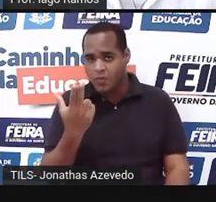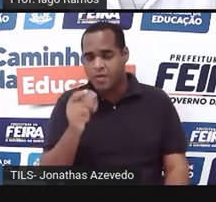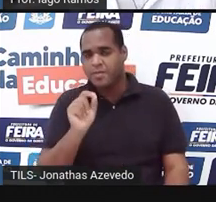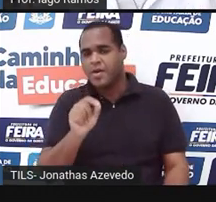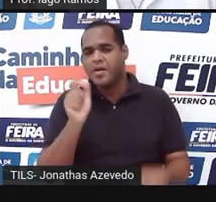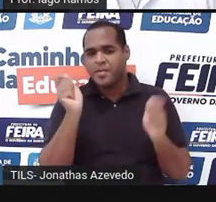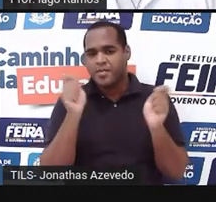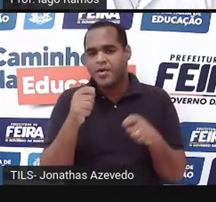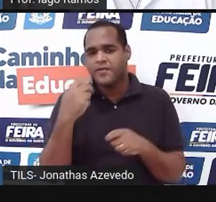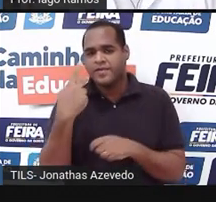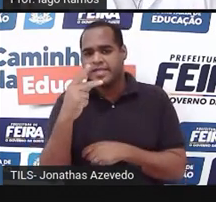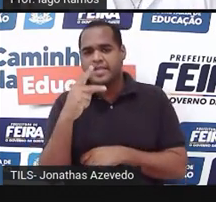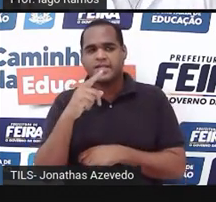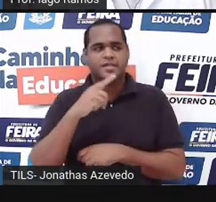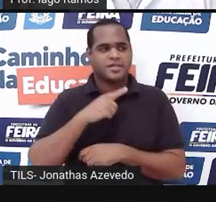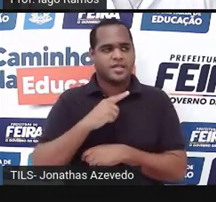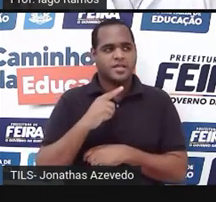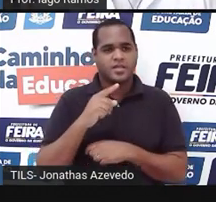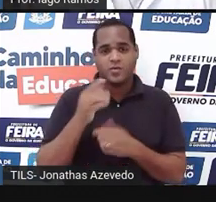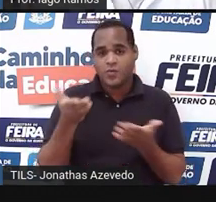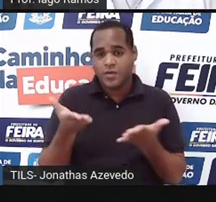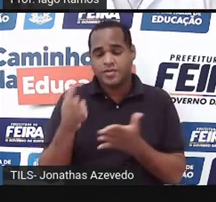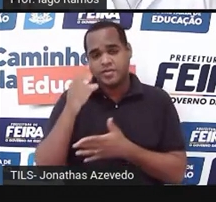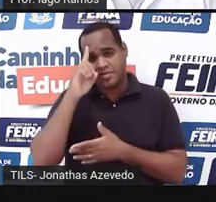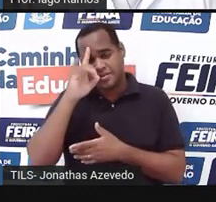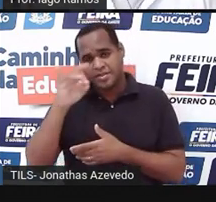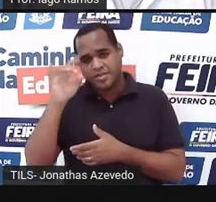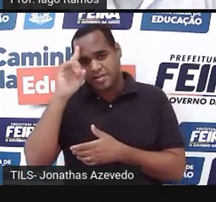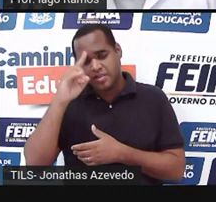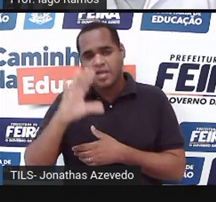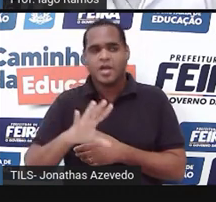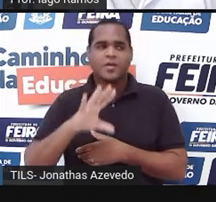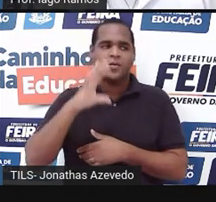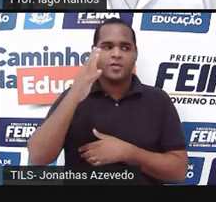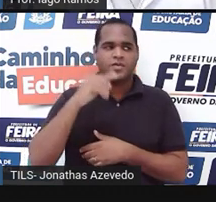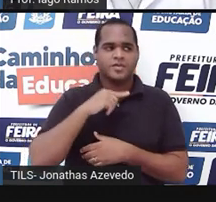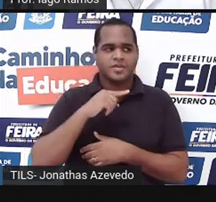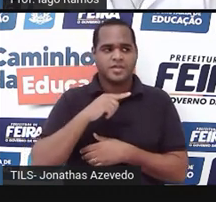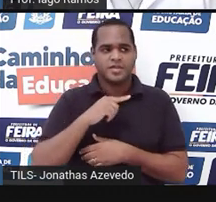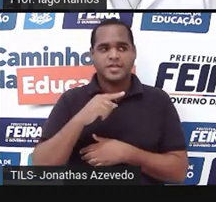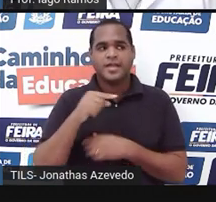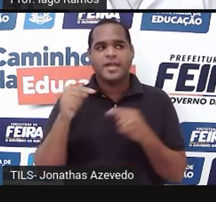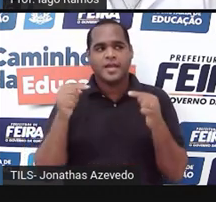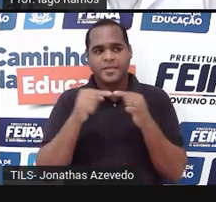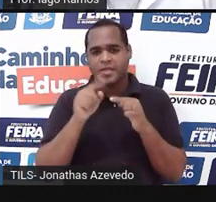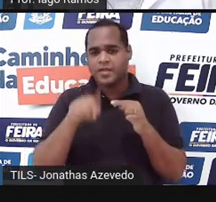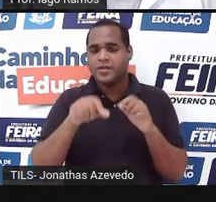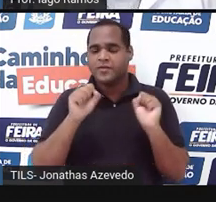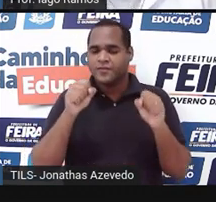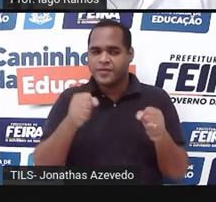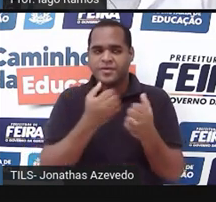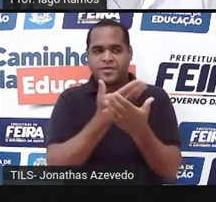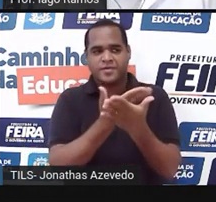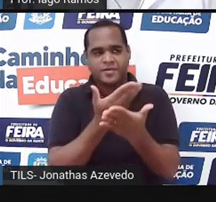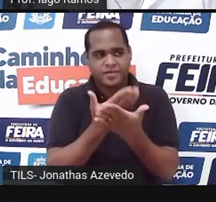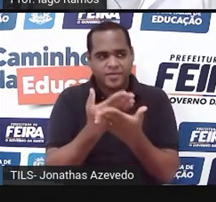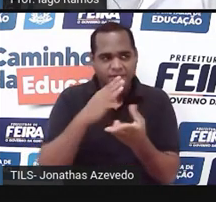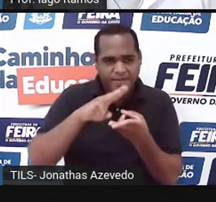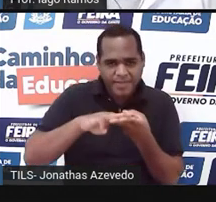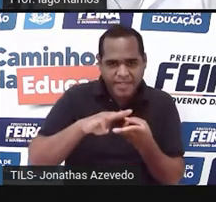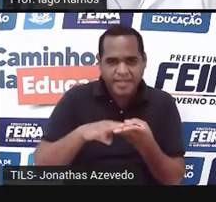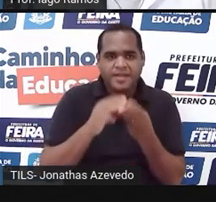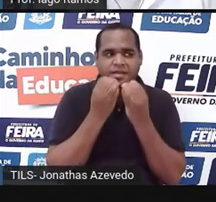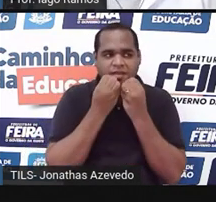comigo com você tá em nosso dia a dia beleza é para isso que a gente estuda matemática tá bom